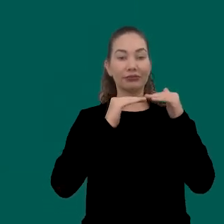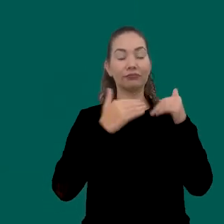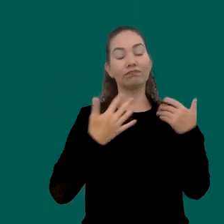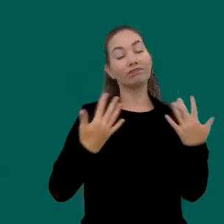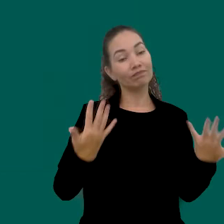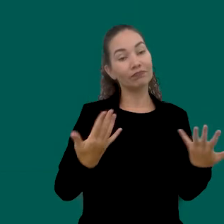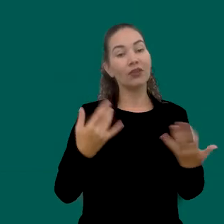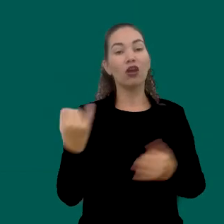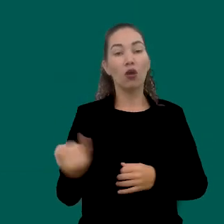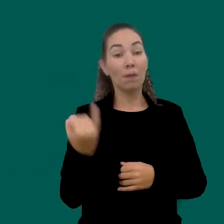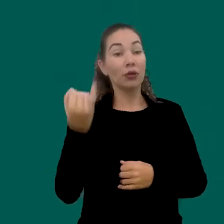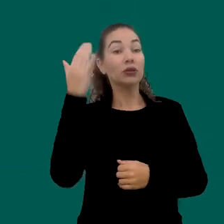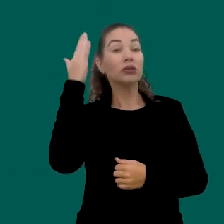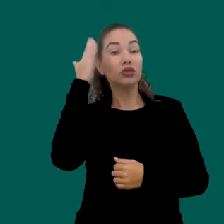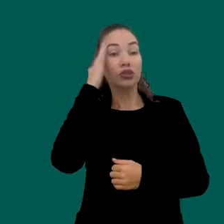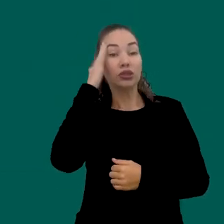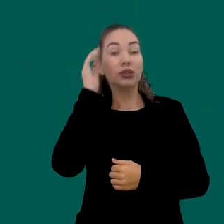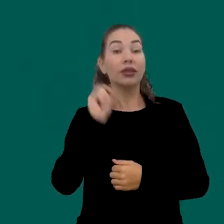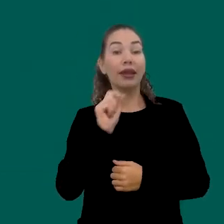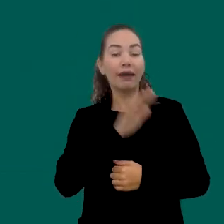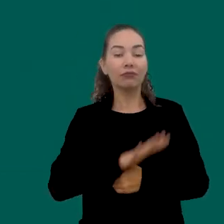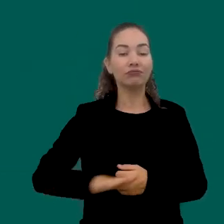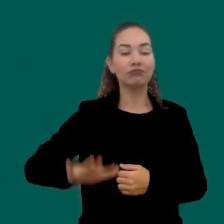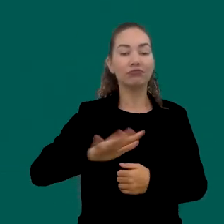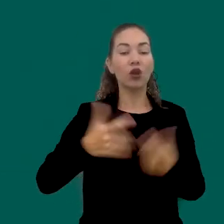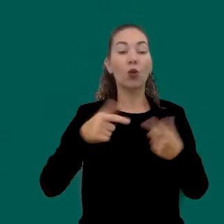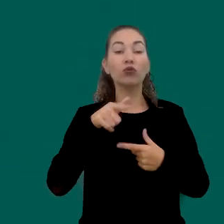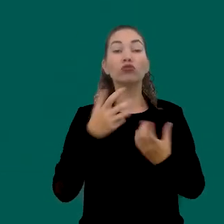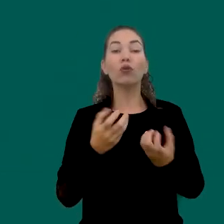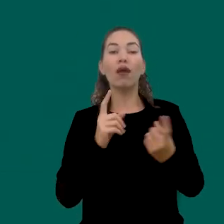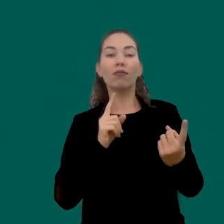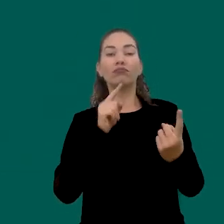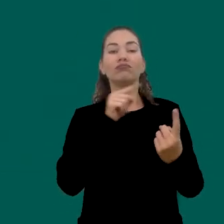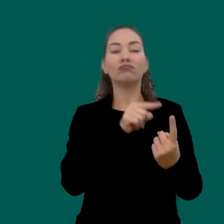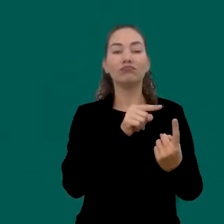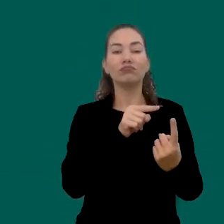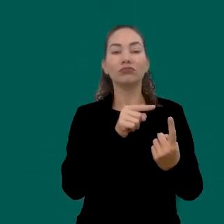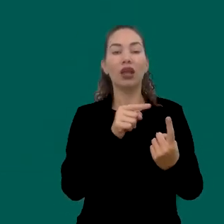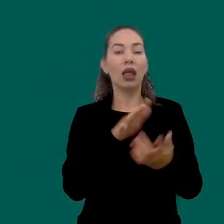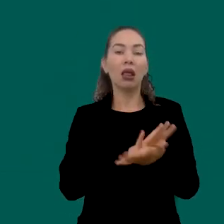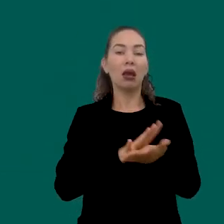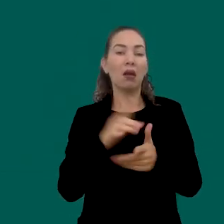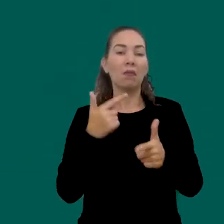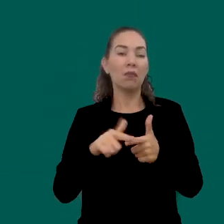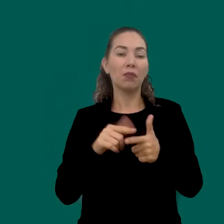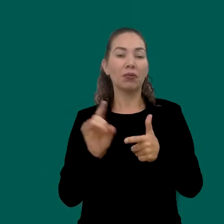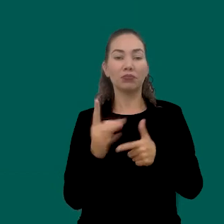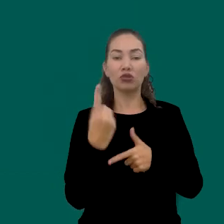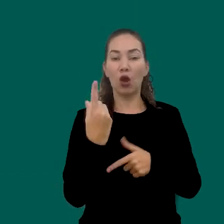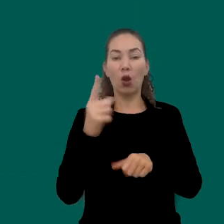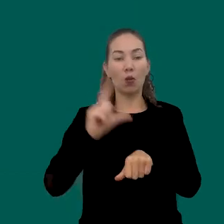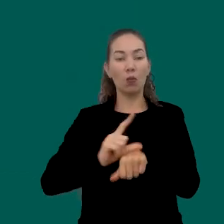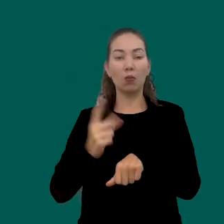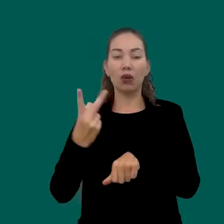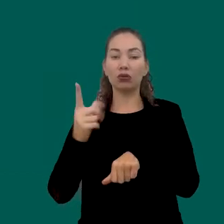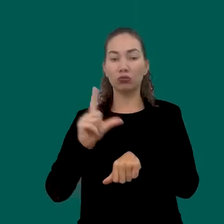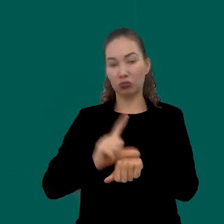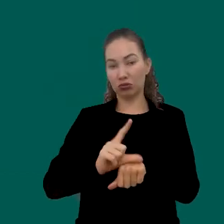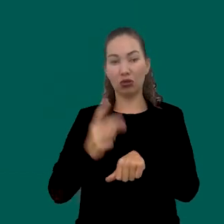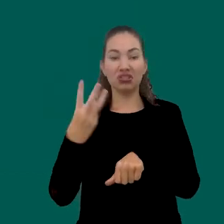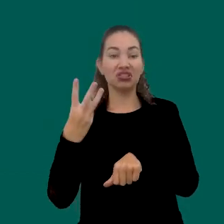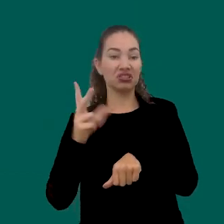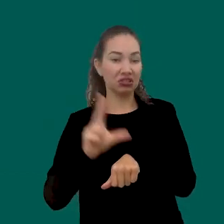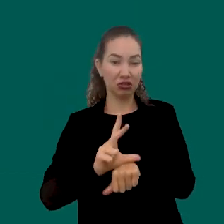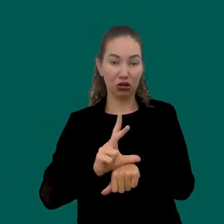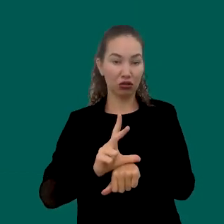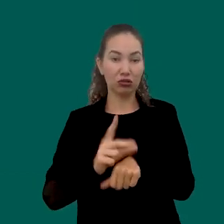é importante entender esse cenário, onde você quer chegar. Não há nenhum problema em você decidir ficar apenas com uma loja, com 2 lojas, com 3 lojas.